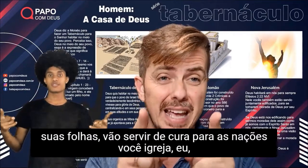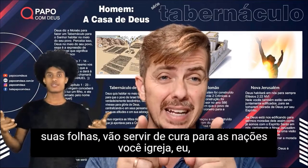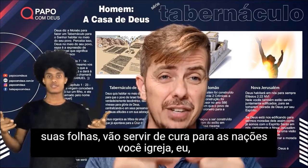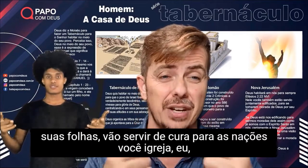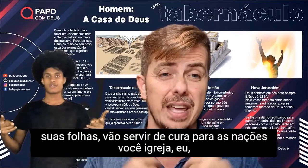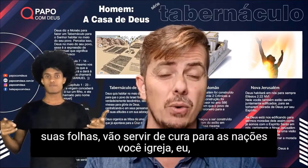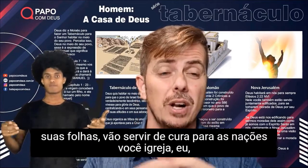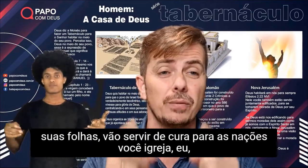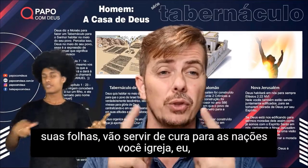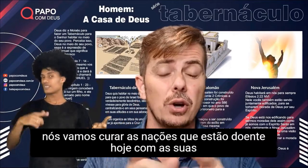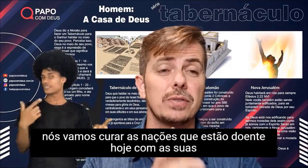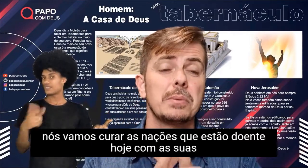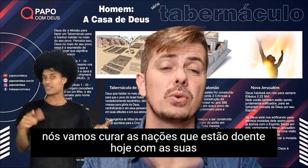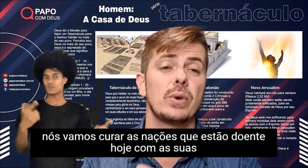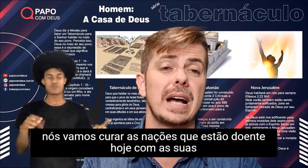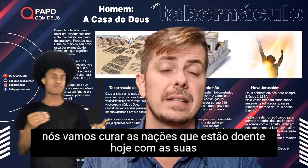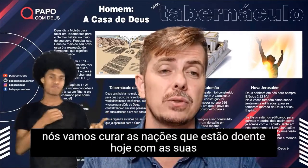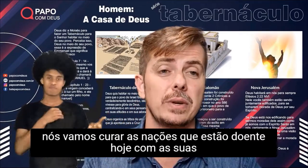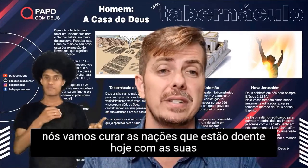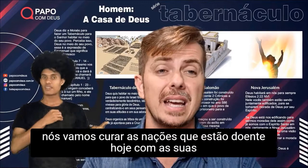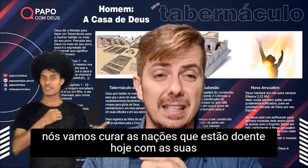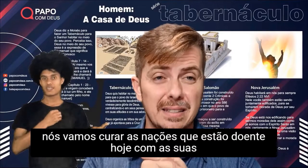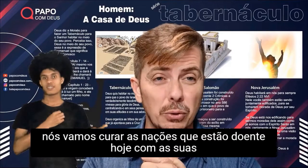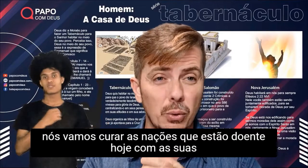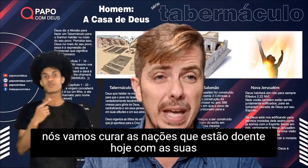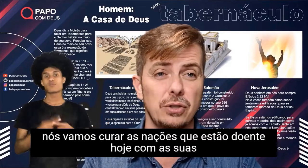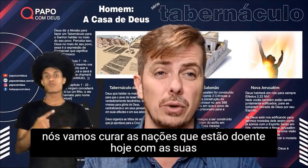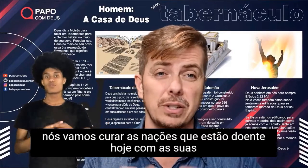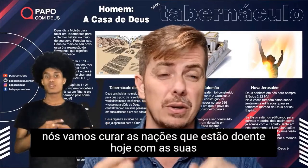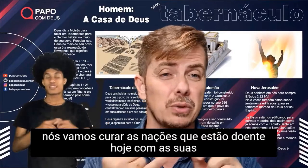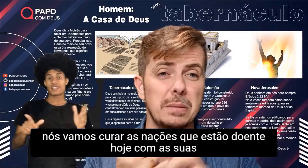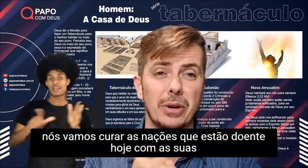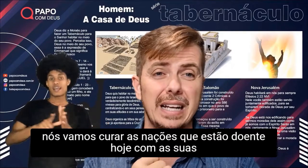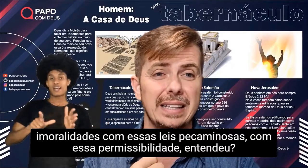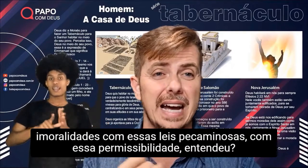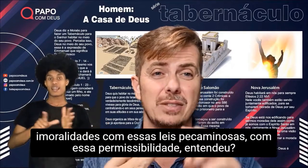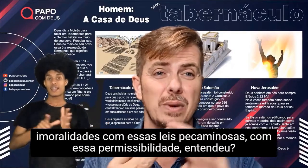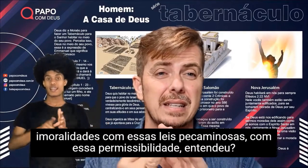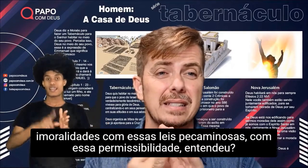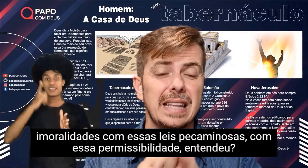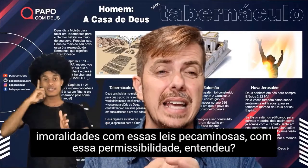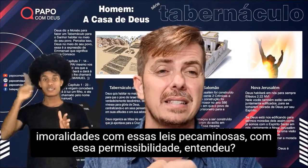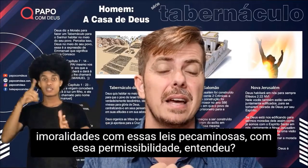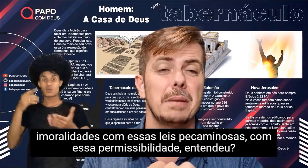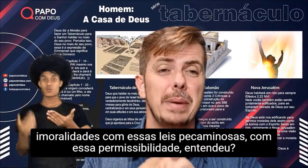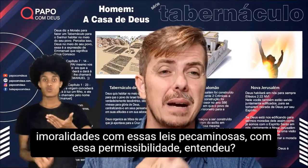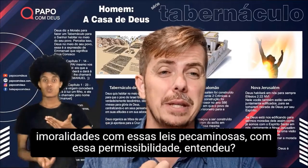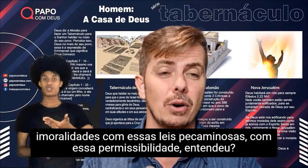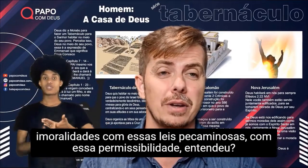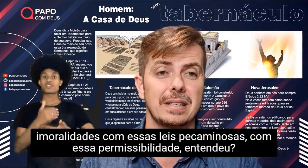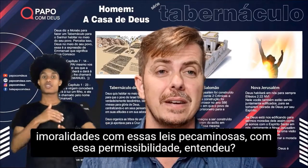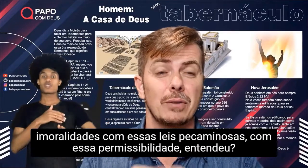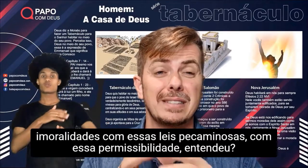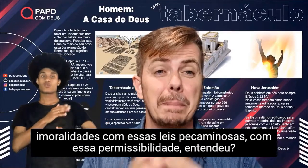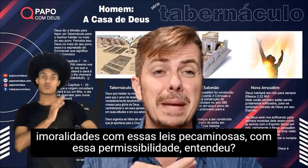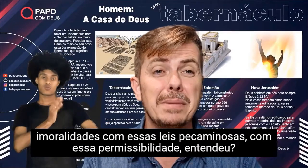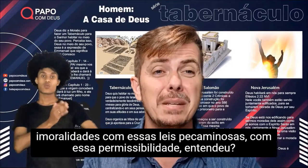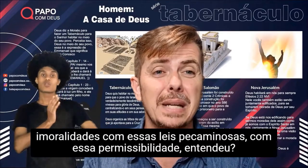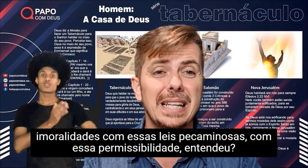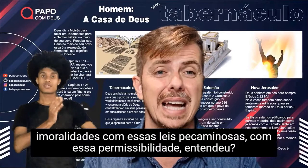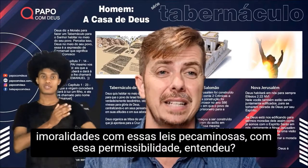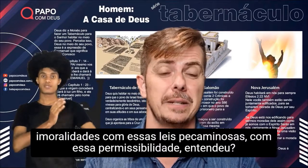nações. Você, igreja, nós vamos curar as nações que estão doentes hoje com as suas imoralidades, com essas leis pecaminosas, com